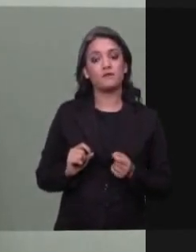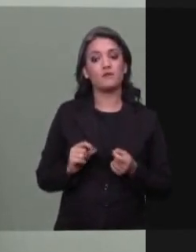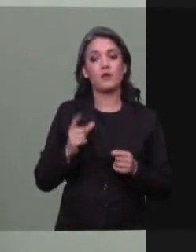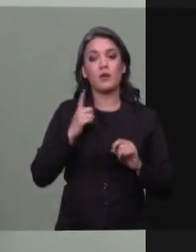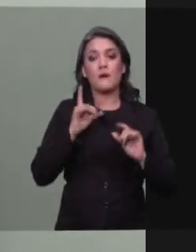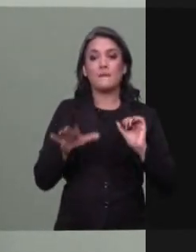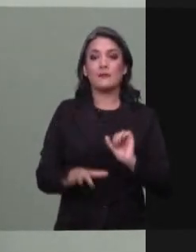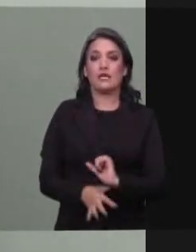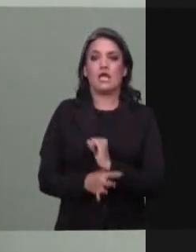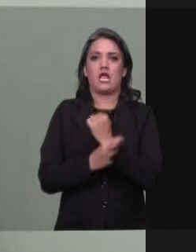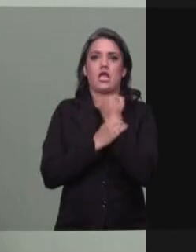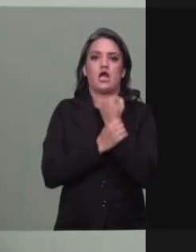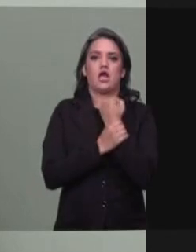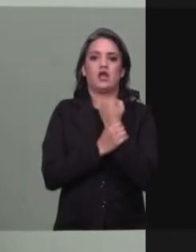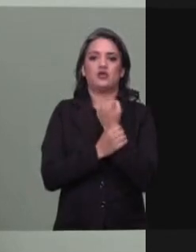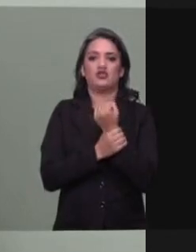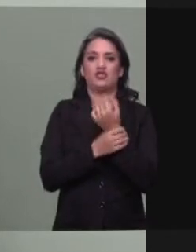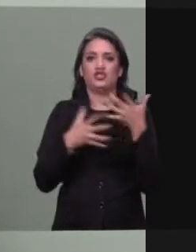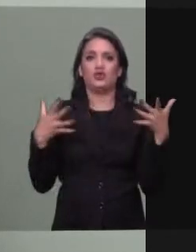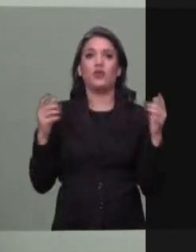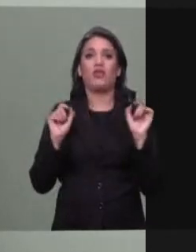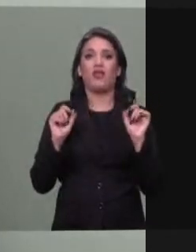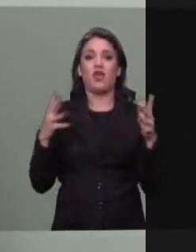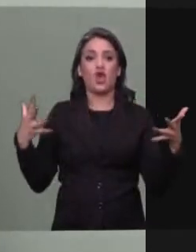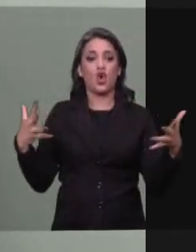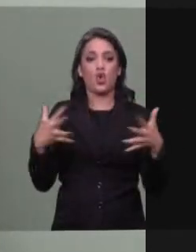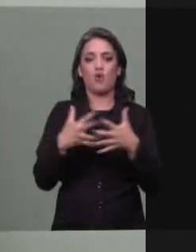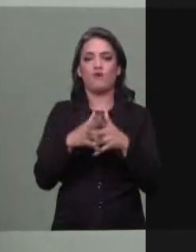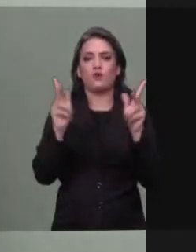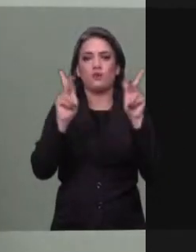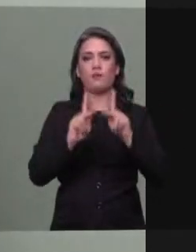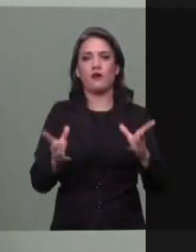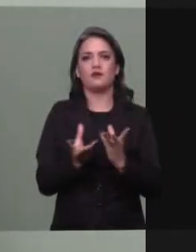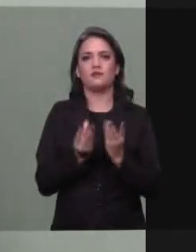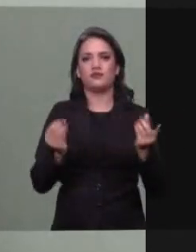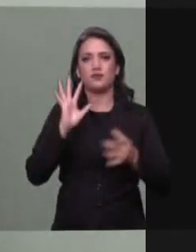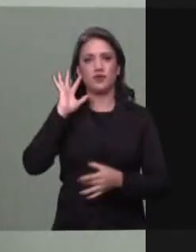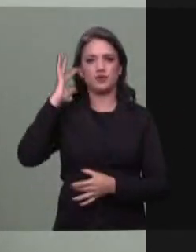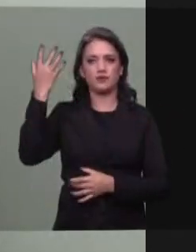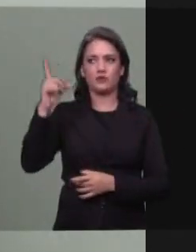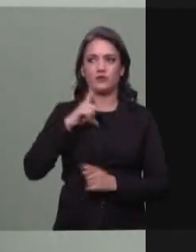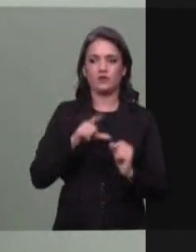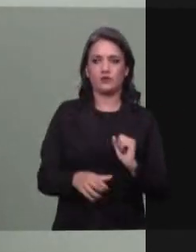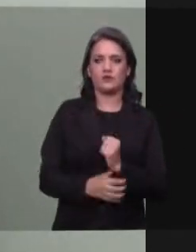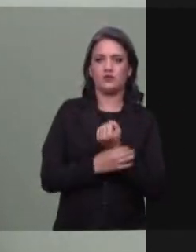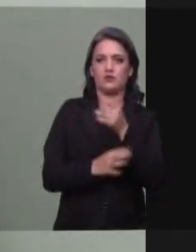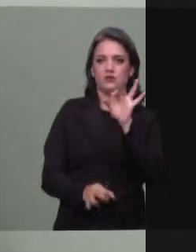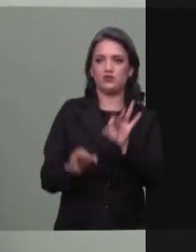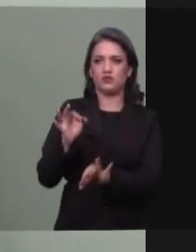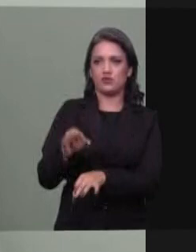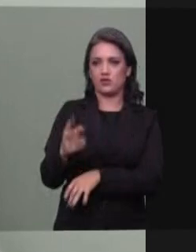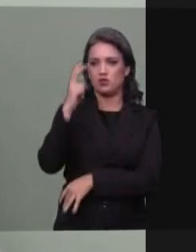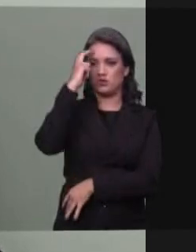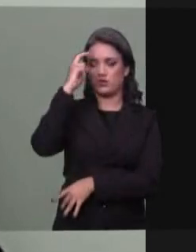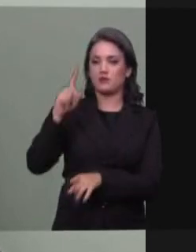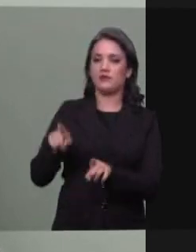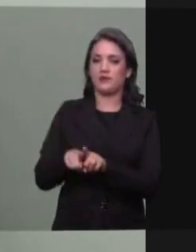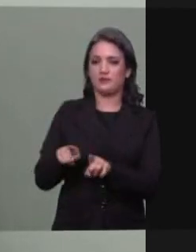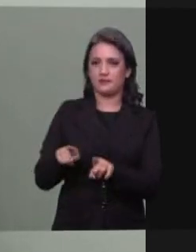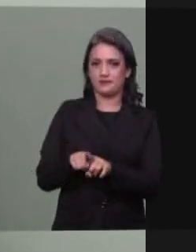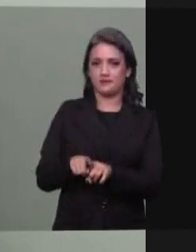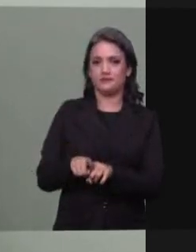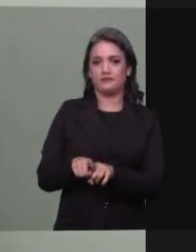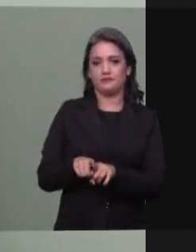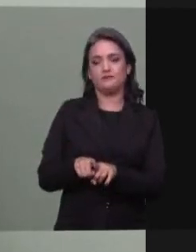uma pacificação, porque eles passam a ter uma segurança, não apenas jurídica, mas uma segurança cultural, que é para o que